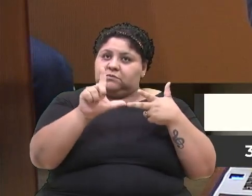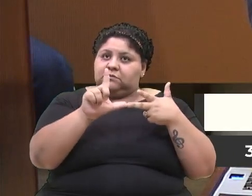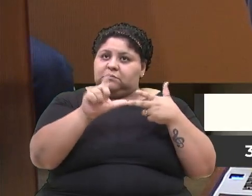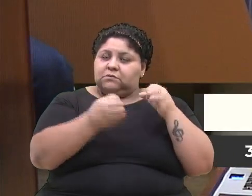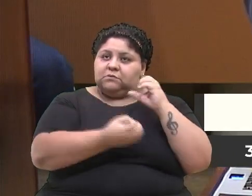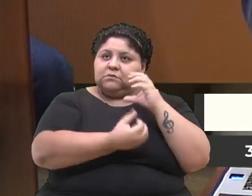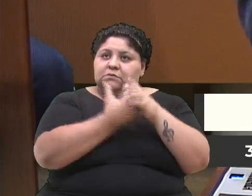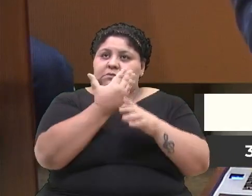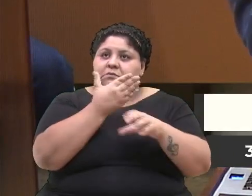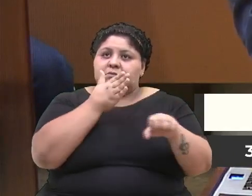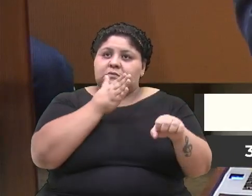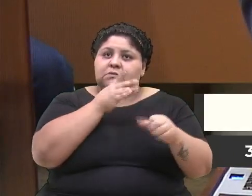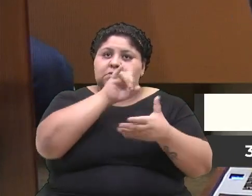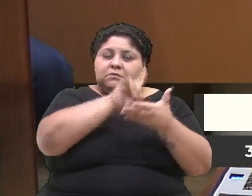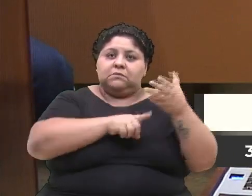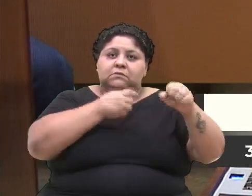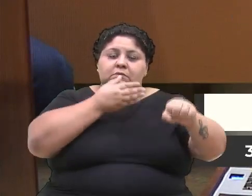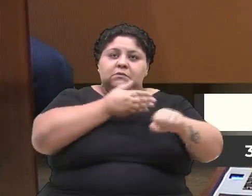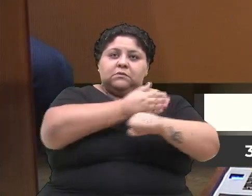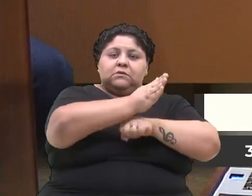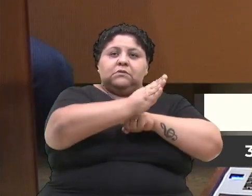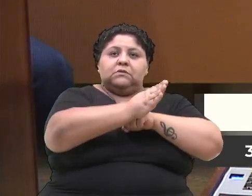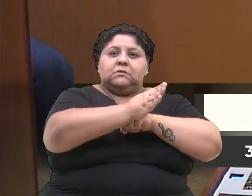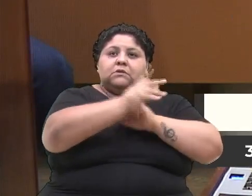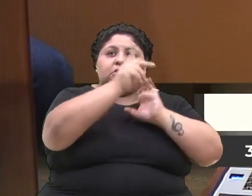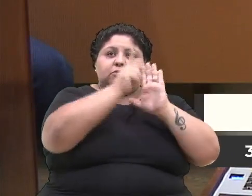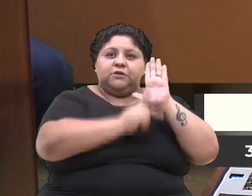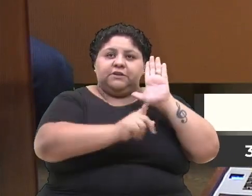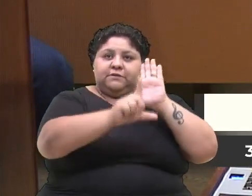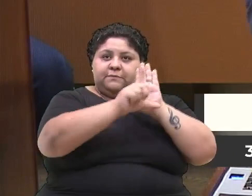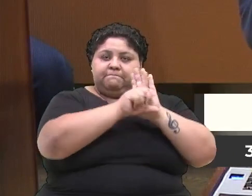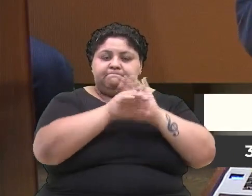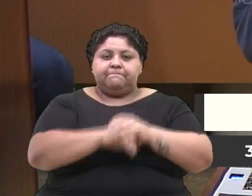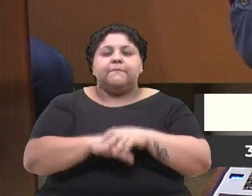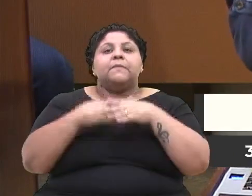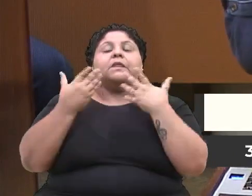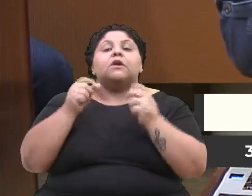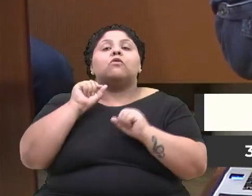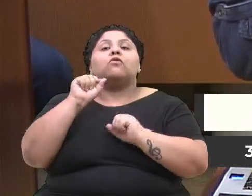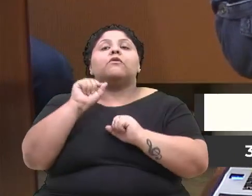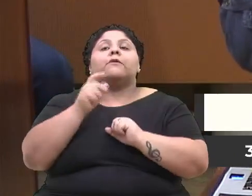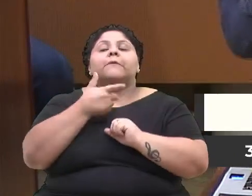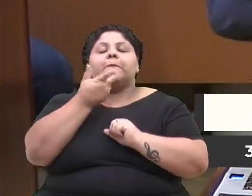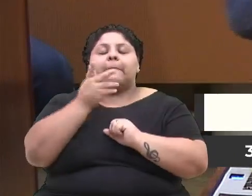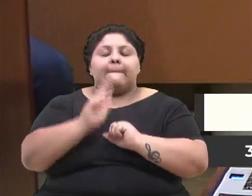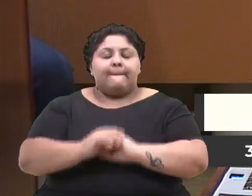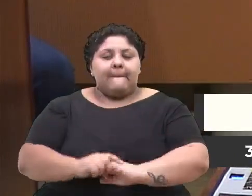parecer favorável ao projeto de lei. Então, o que eu quero dizer?